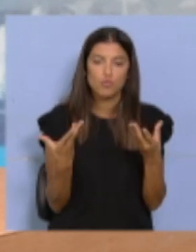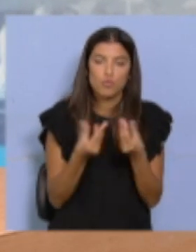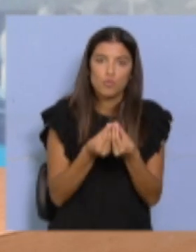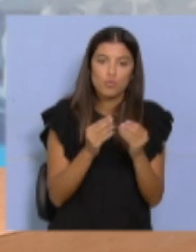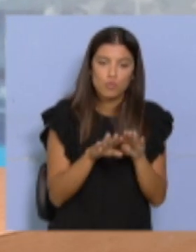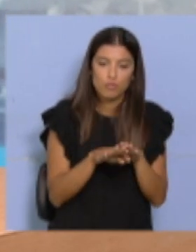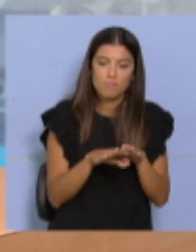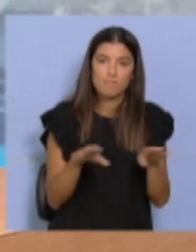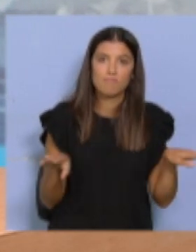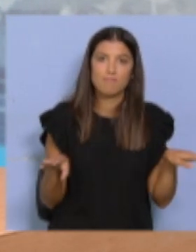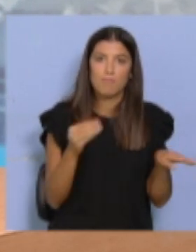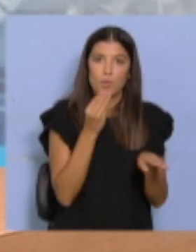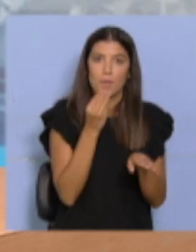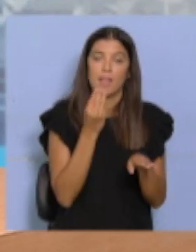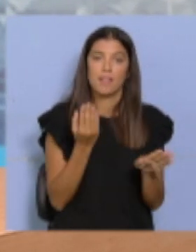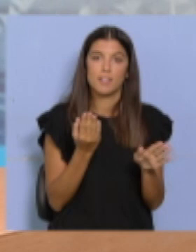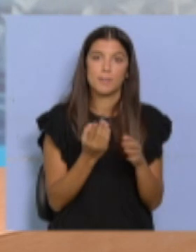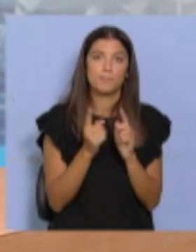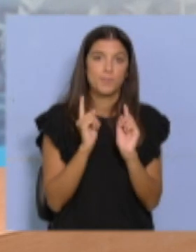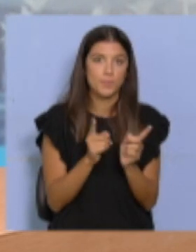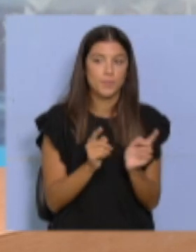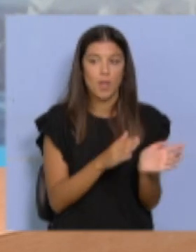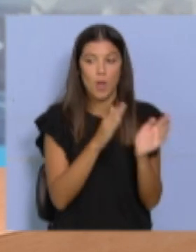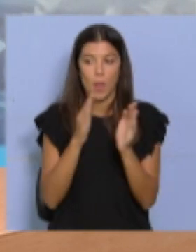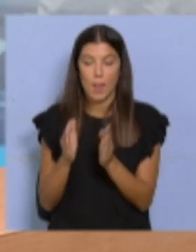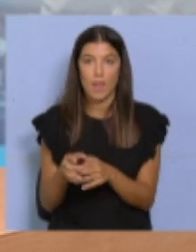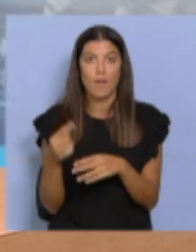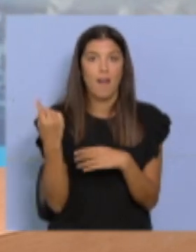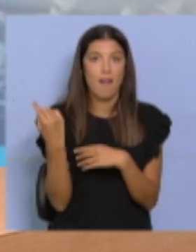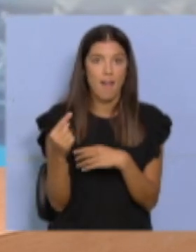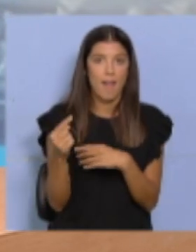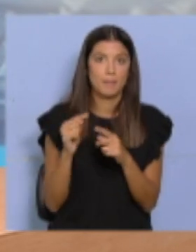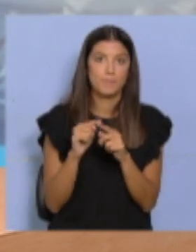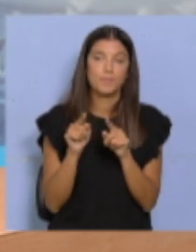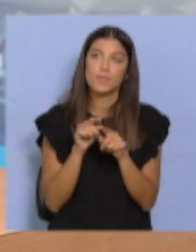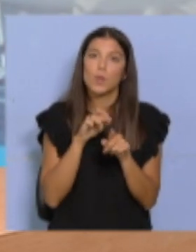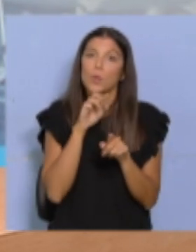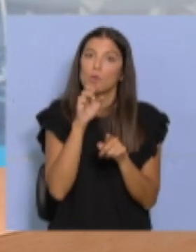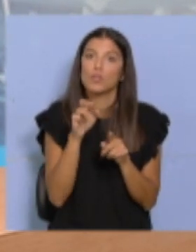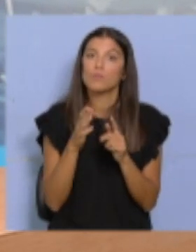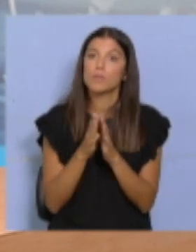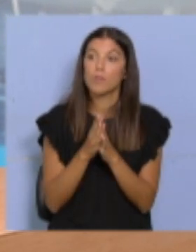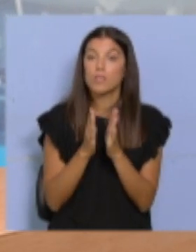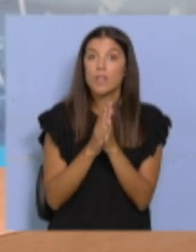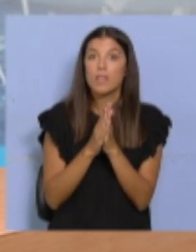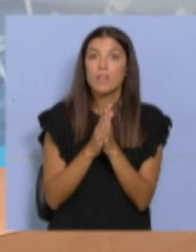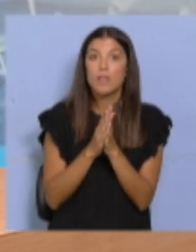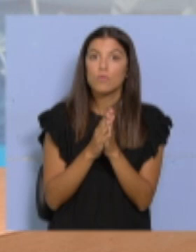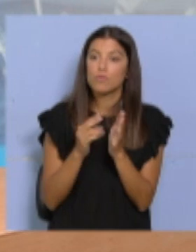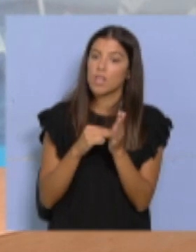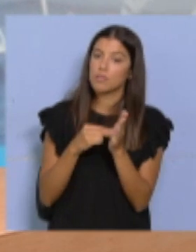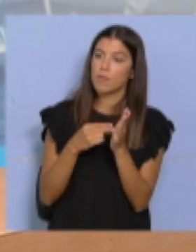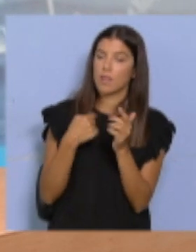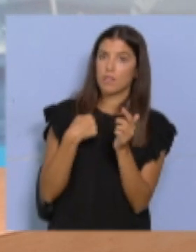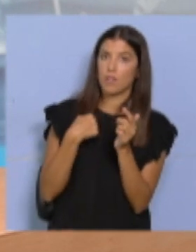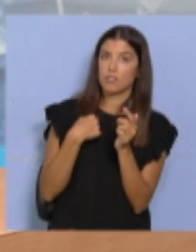essa é uma das dimensões, e depois há também uma resposta que Deus espera de nós. Queres participar desta